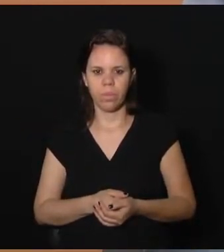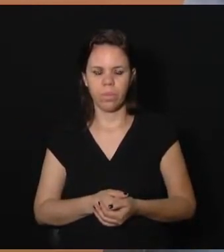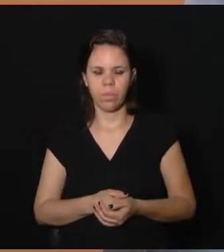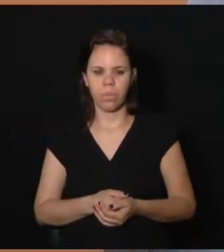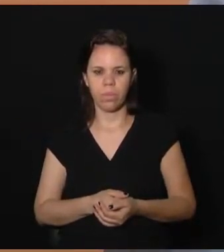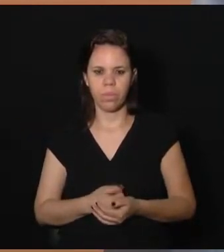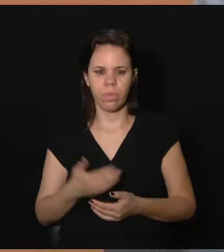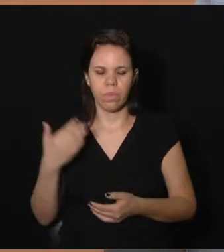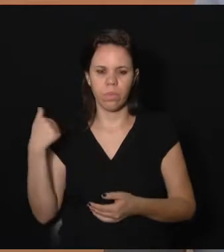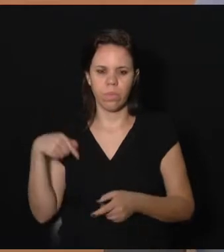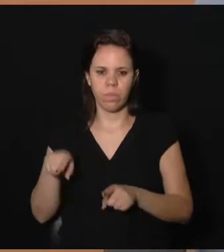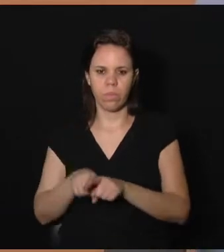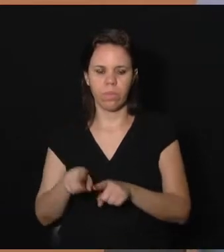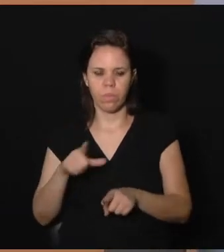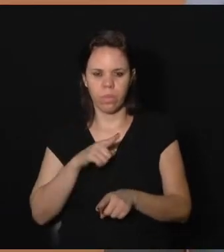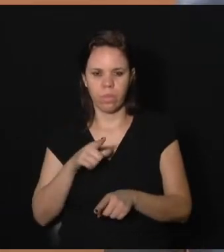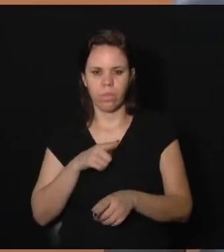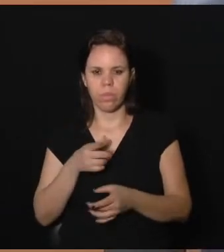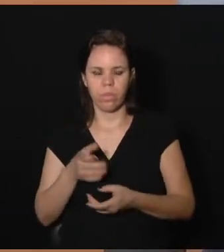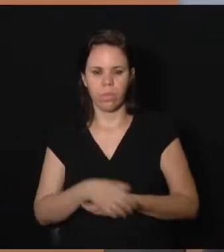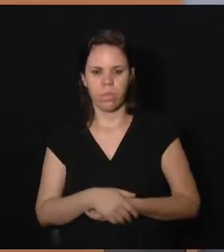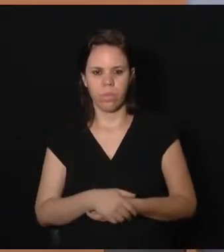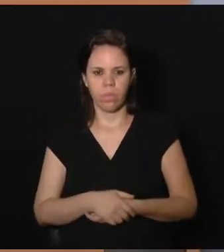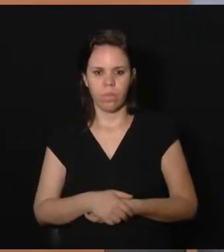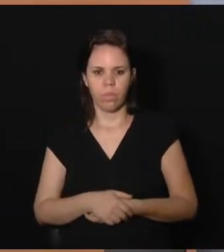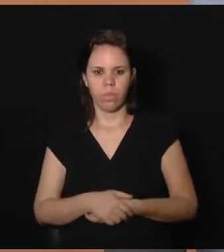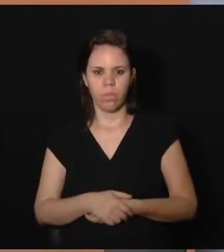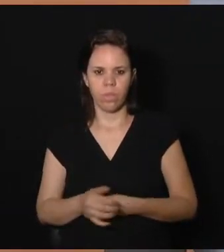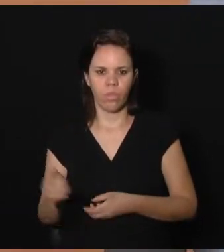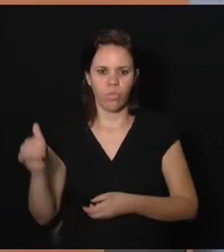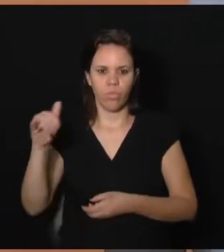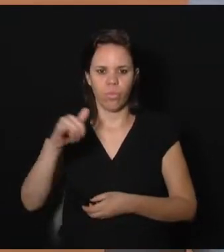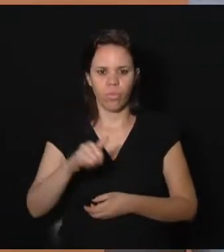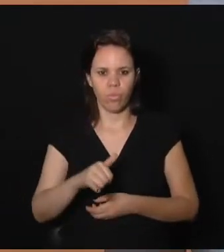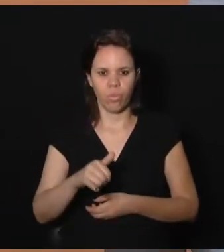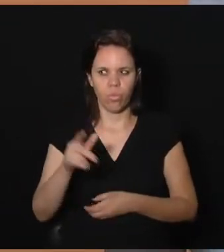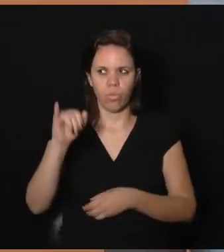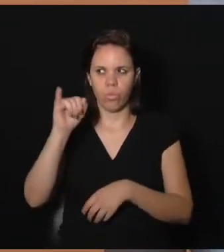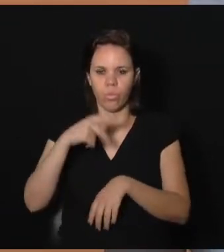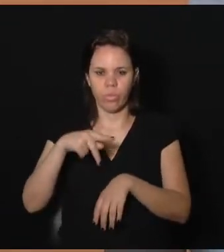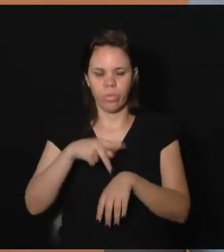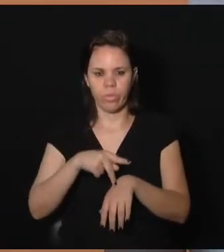recentemente saí por aqui, né, num voo internacional